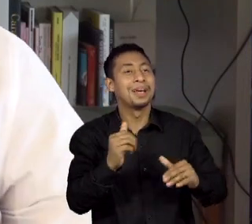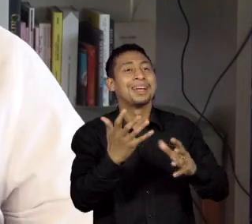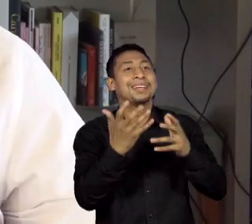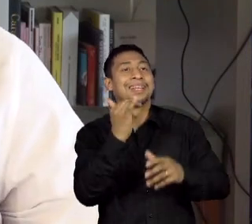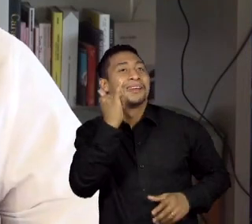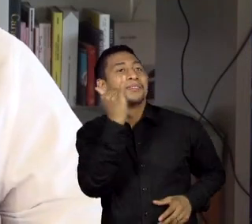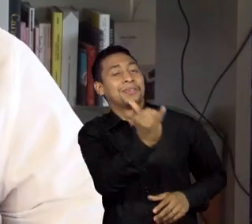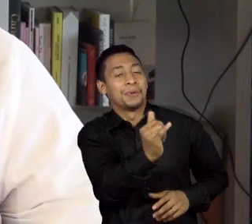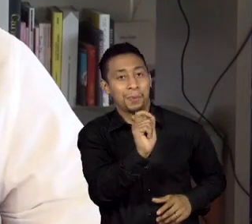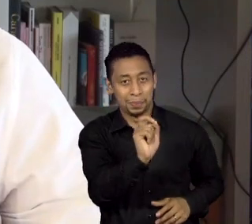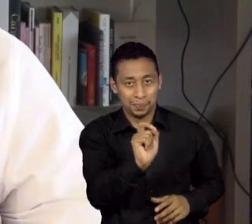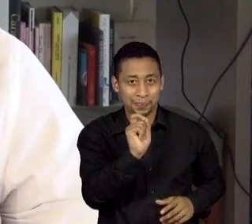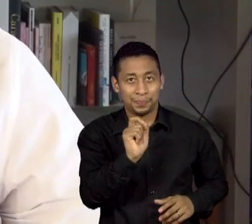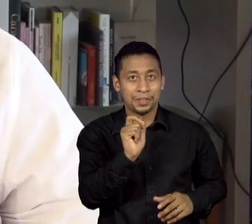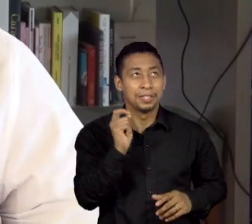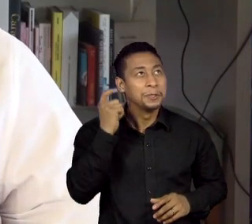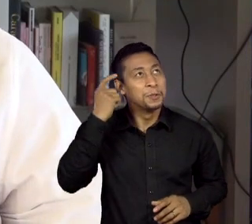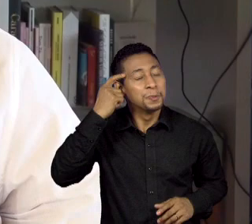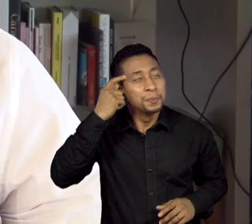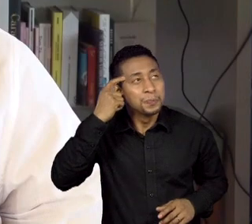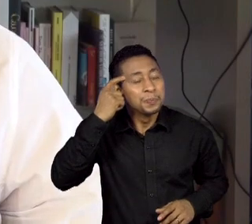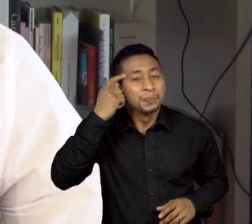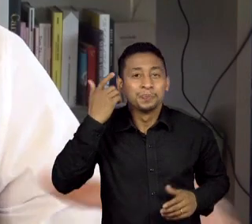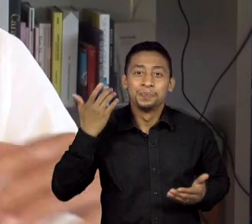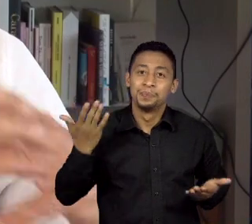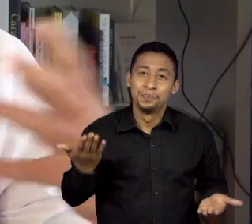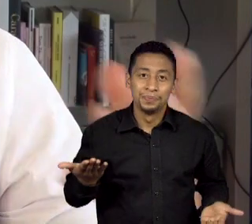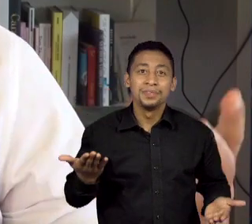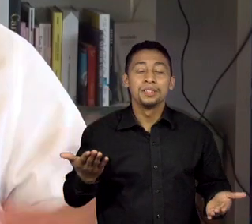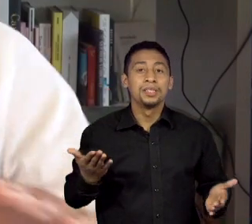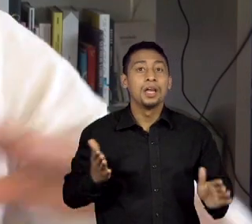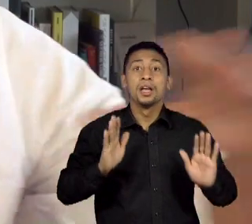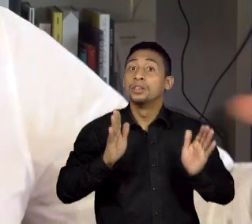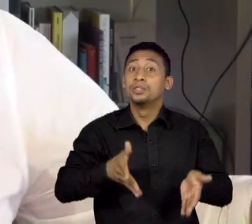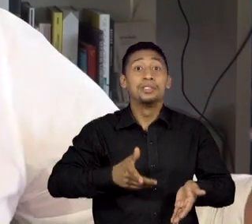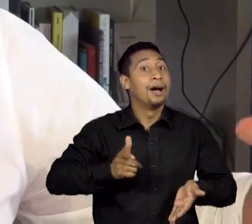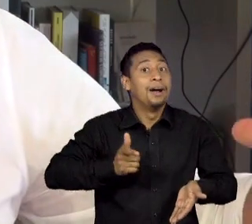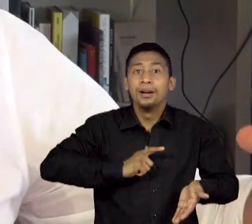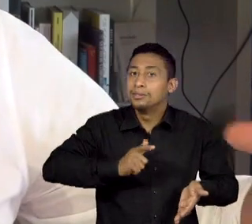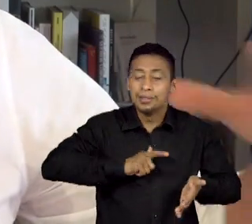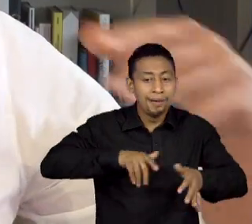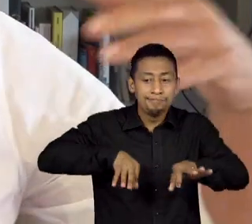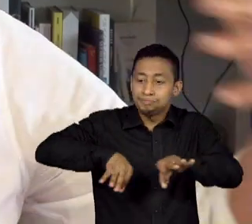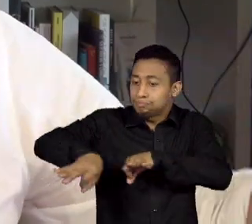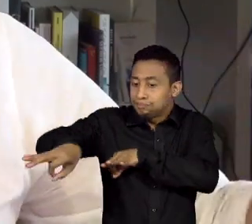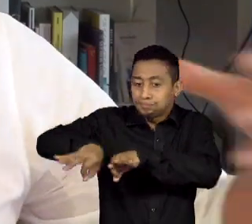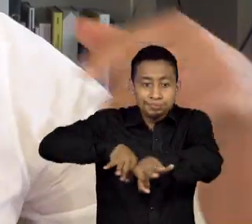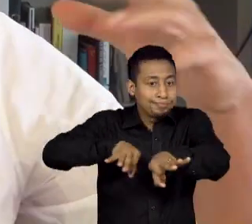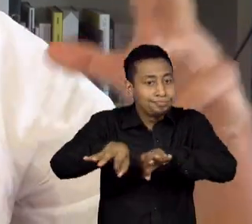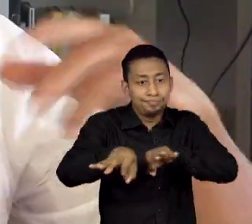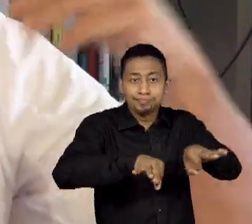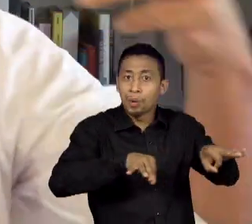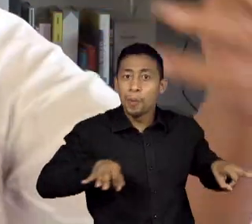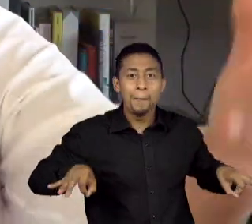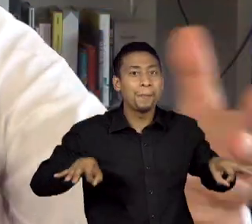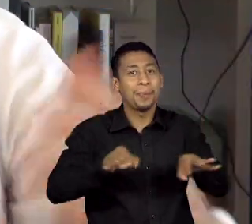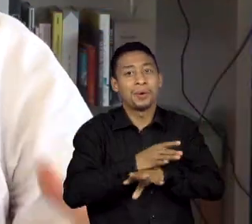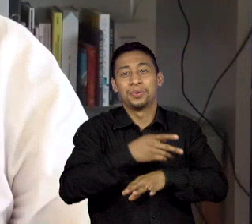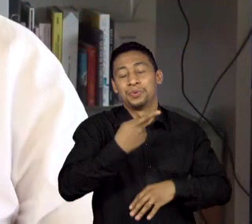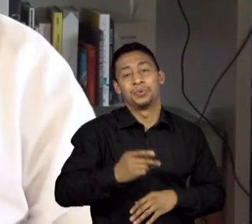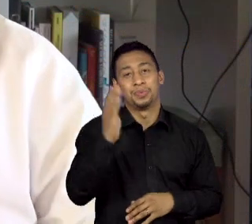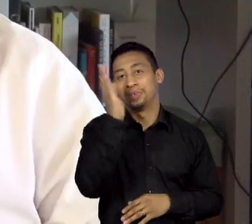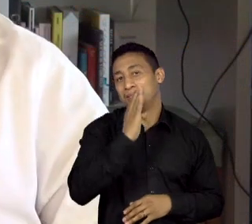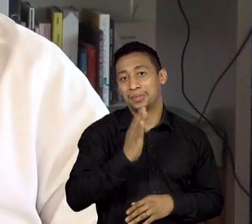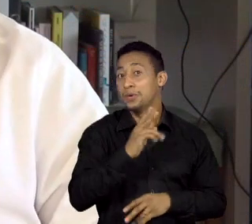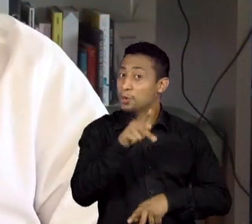era que a gente tinha que pensar que a gente já tem esse chão construído de uma narrativa brasileira e de uma paixão do povo